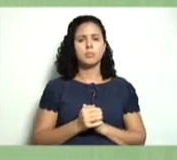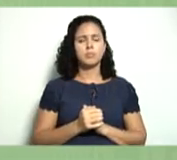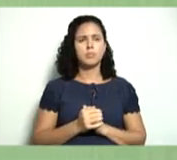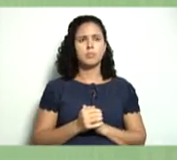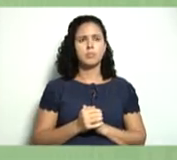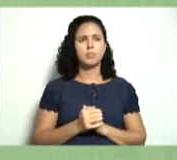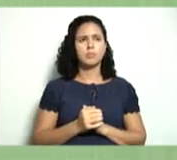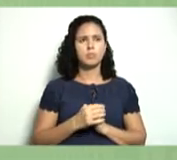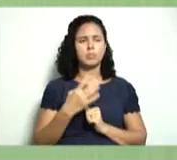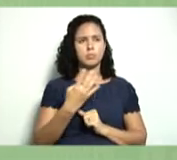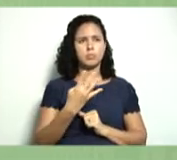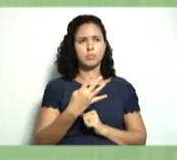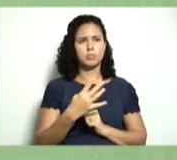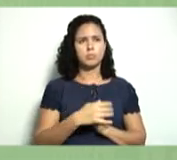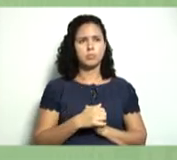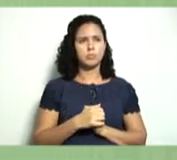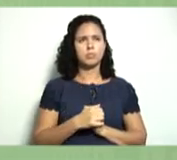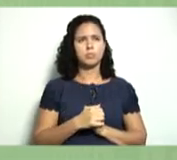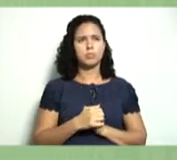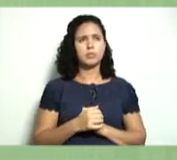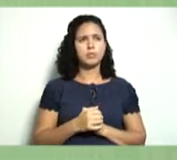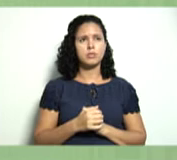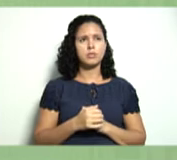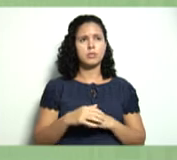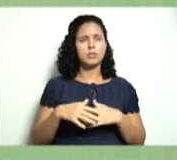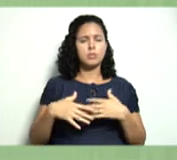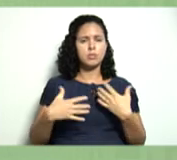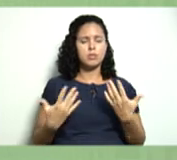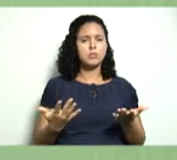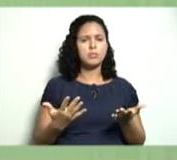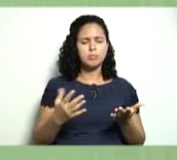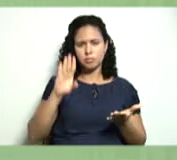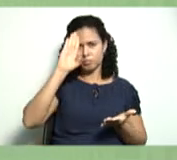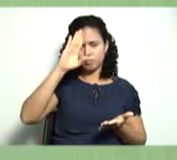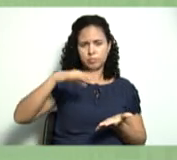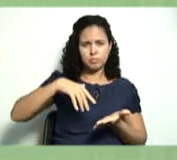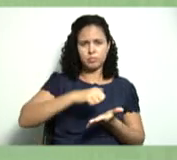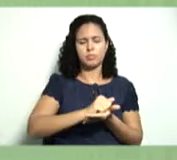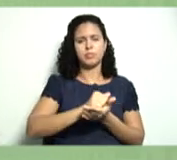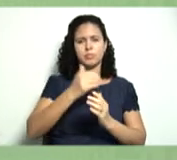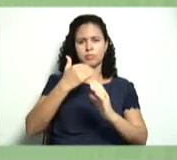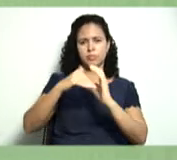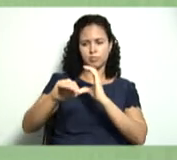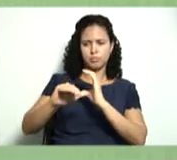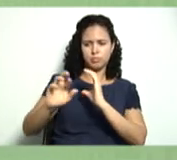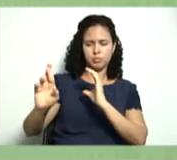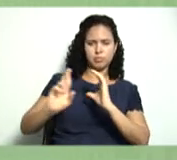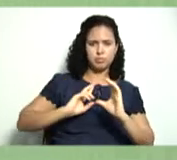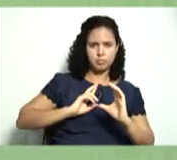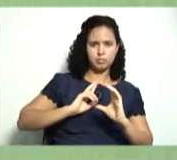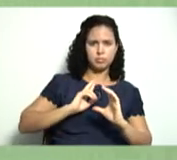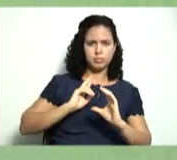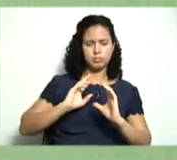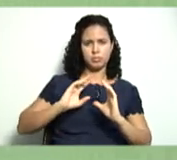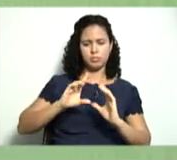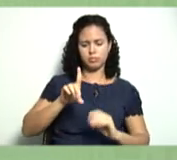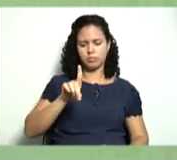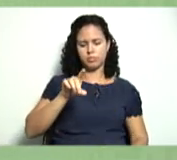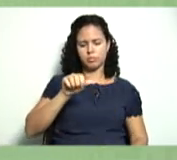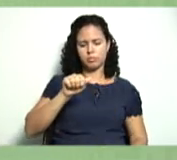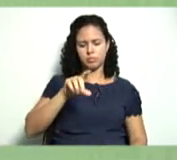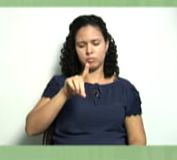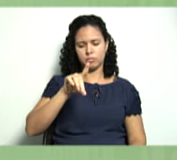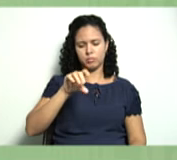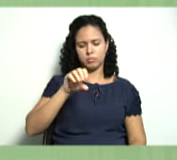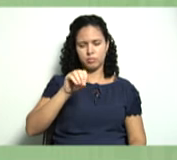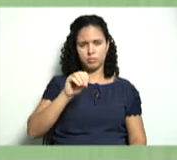ea 4 qual a principal principal protocolo de envio e recebimento de dados na internet sentir falou no